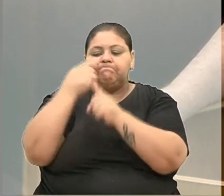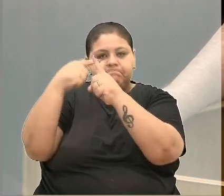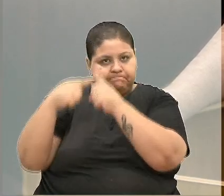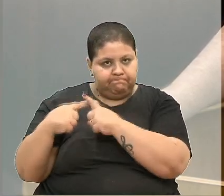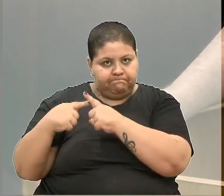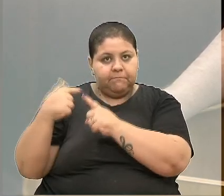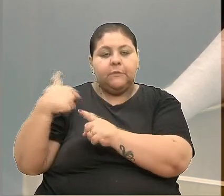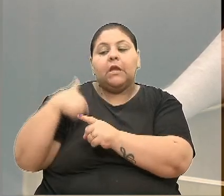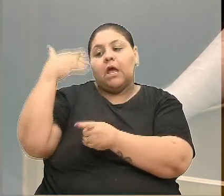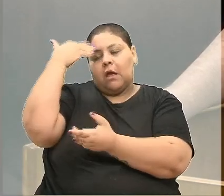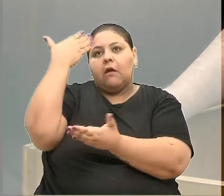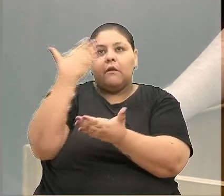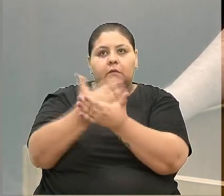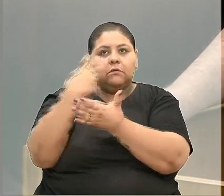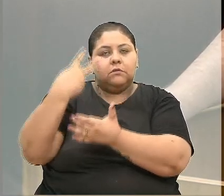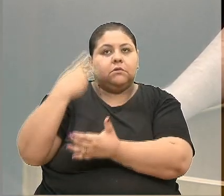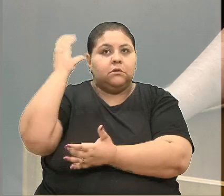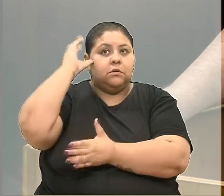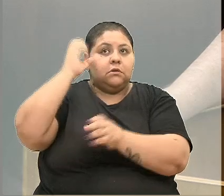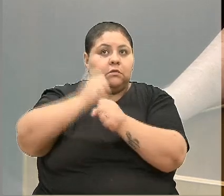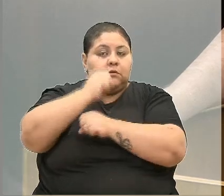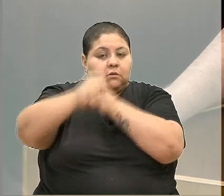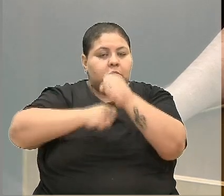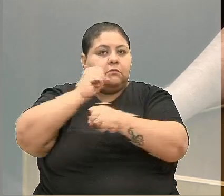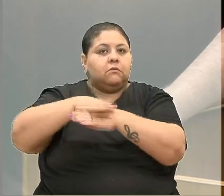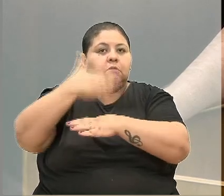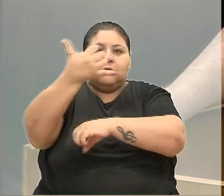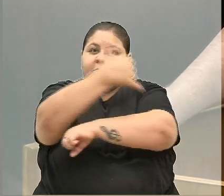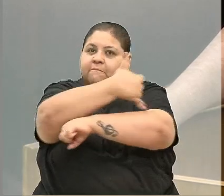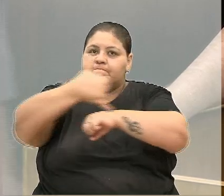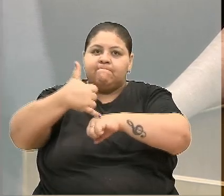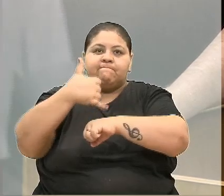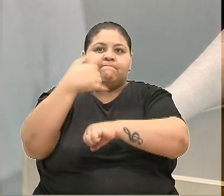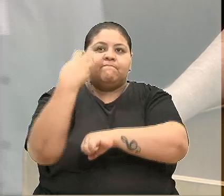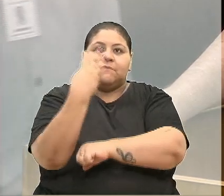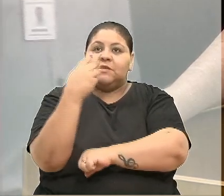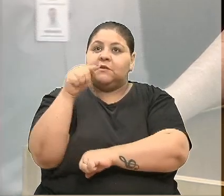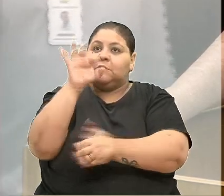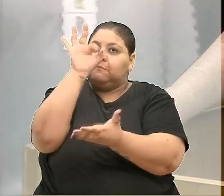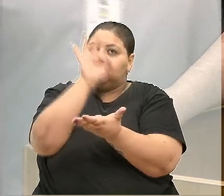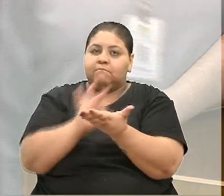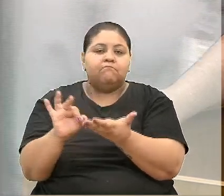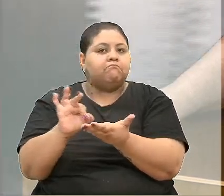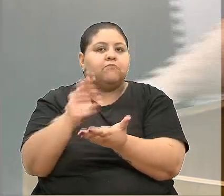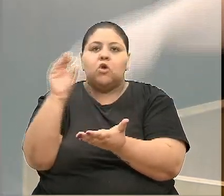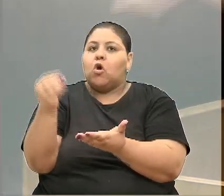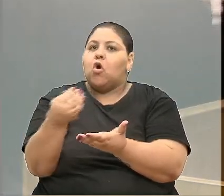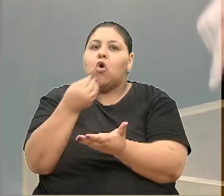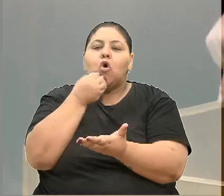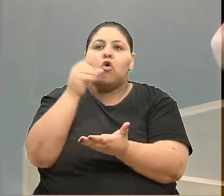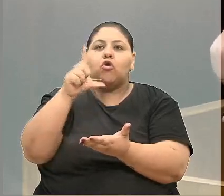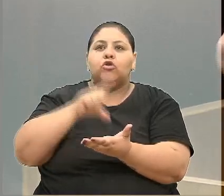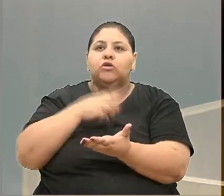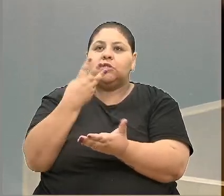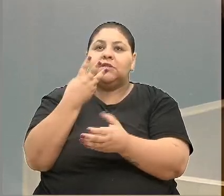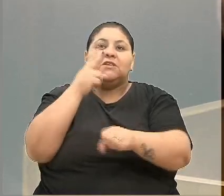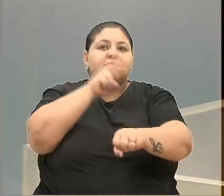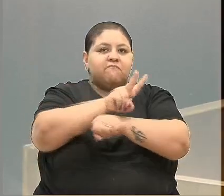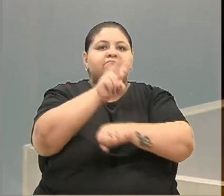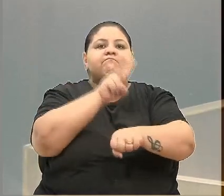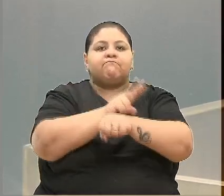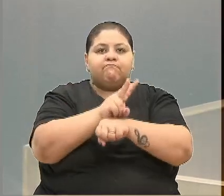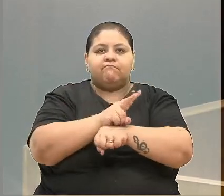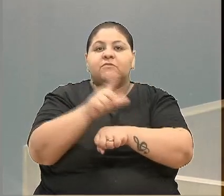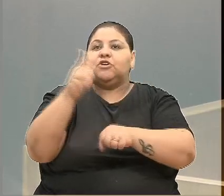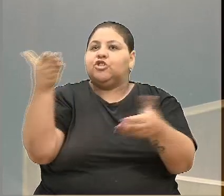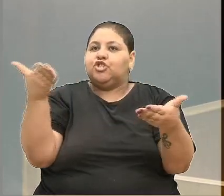E eu tenho certeza, vereador Cadori, que o ano que vem a Meia Maratona vai passar de 3.000 inscritos com tranquilidade. Se tivessem 3.000 vagas esse ano, já